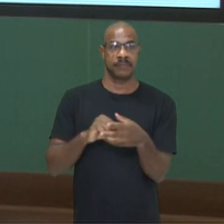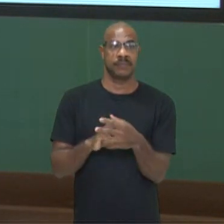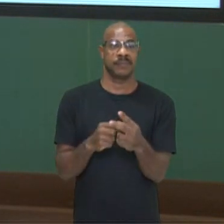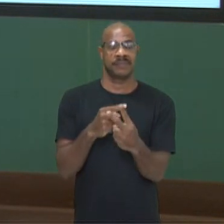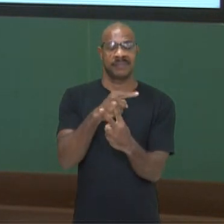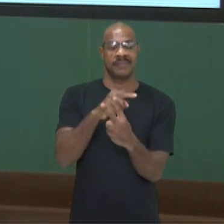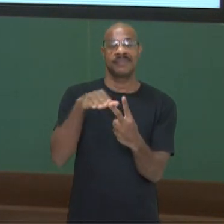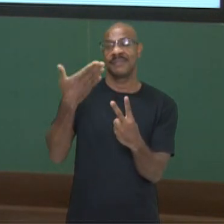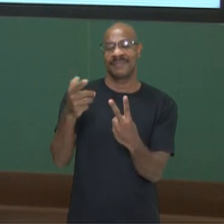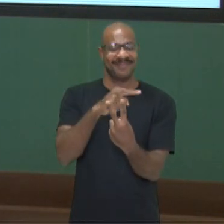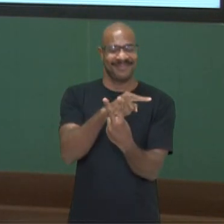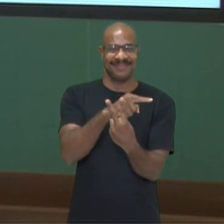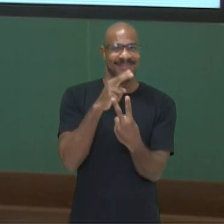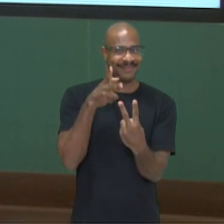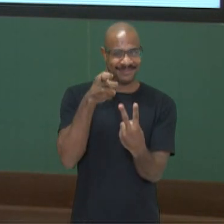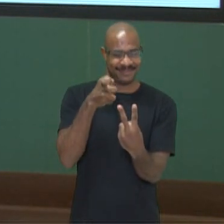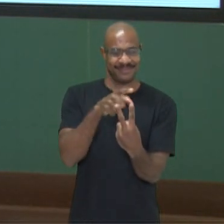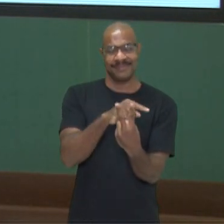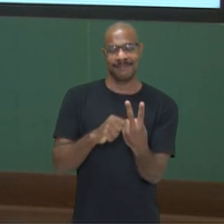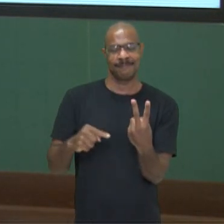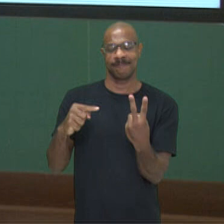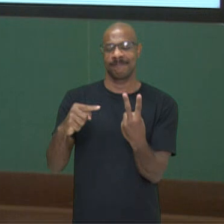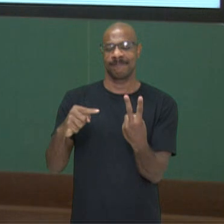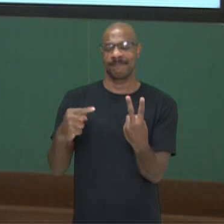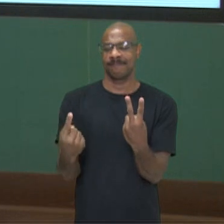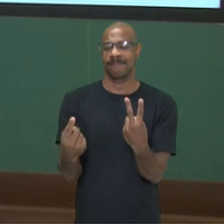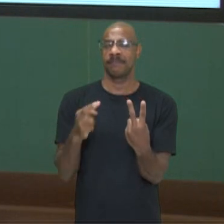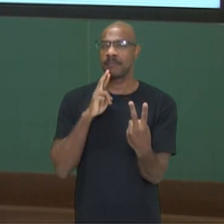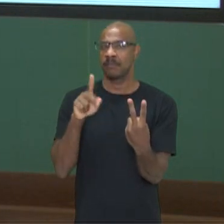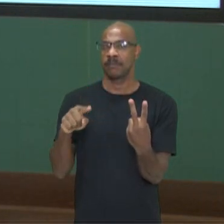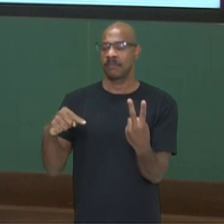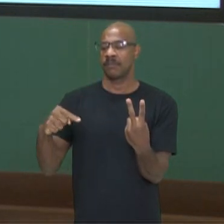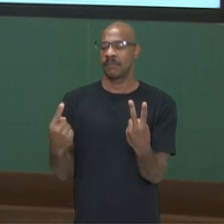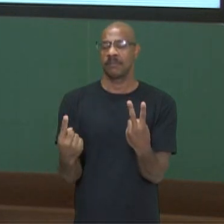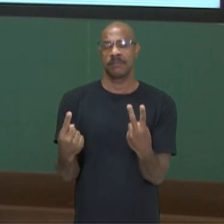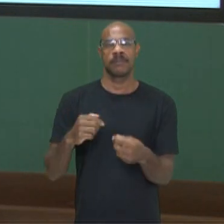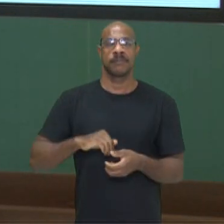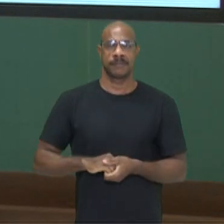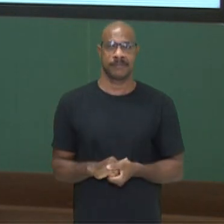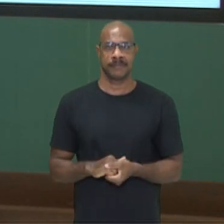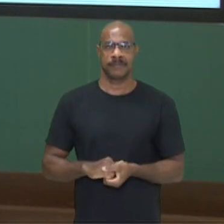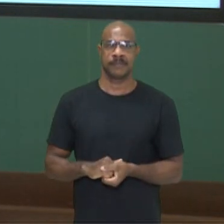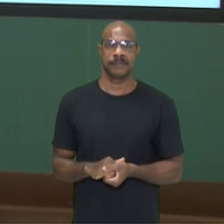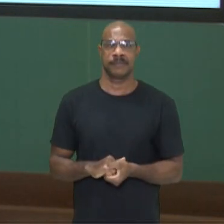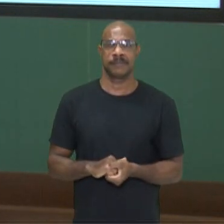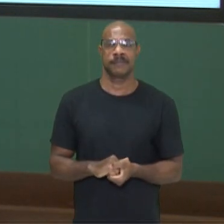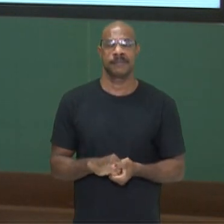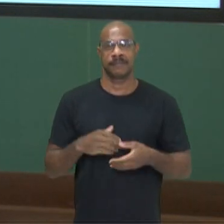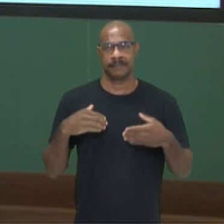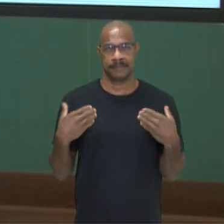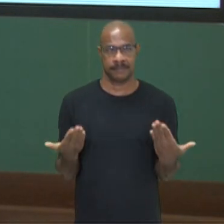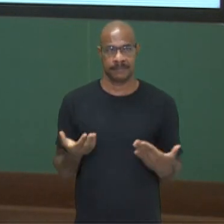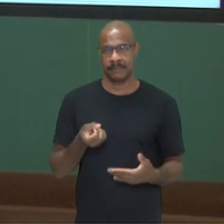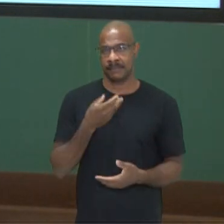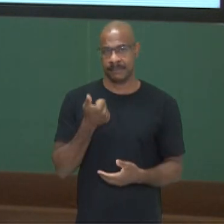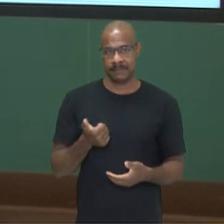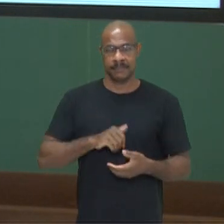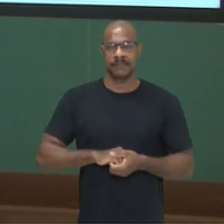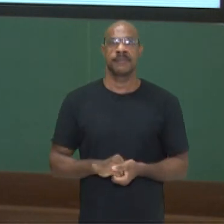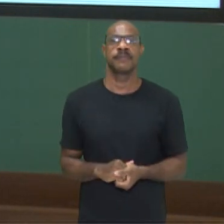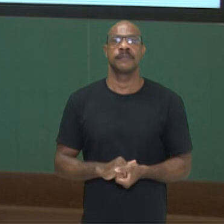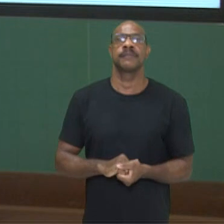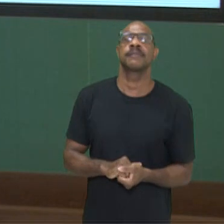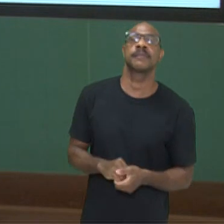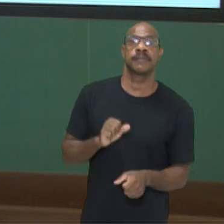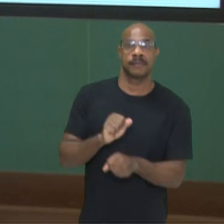o sinalzinho está lá fora da raiz, ele vai acompanhar o resultado. Tudo bem? Bom, então espero que vocês